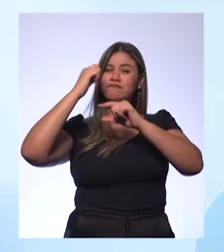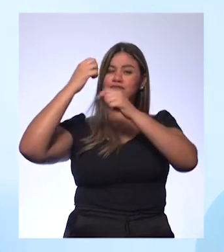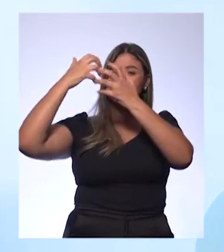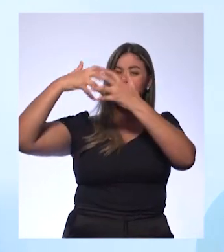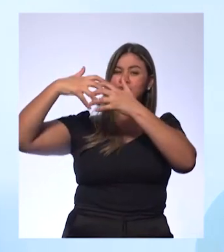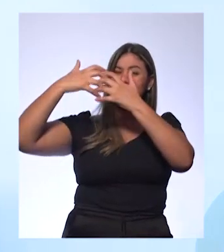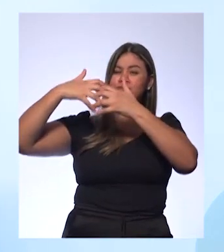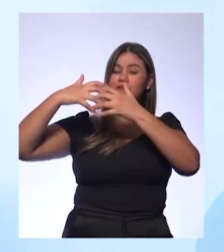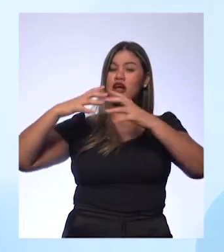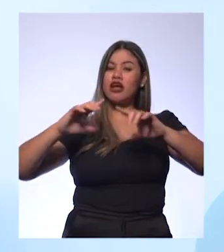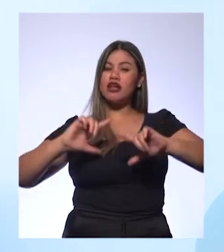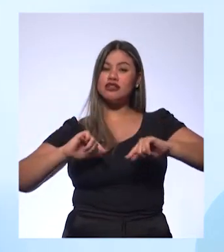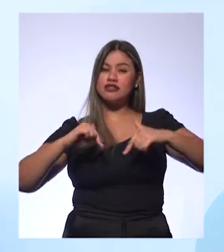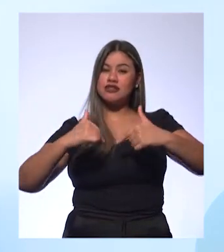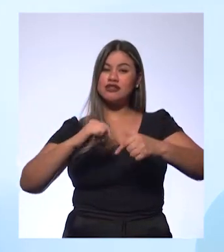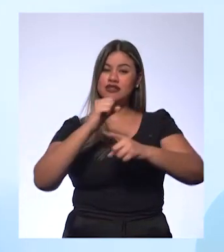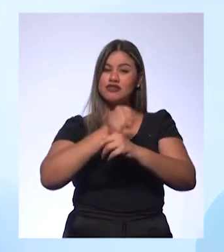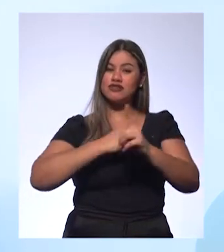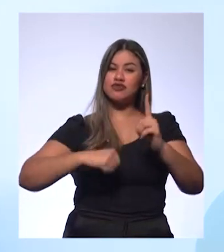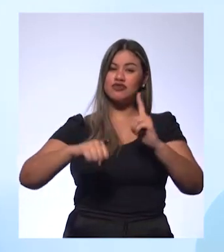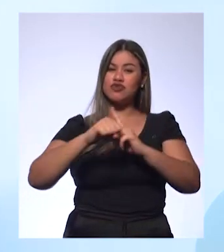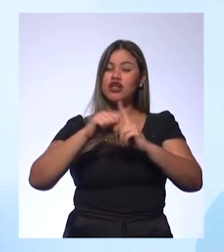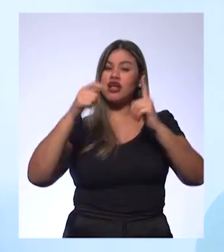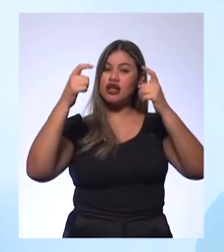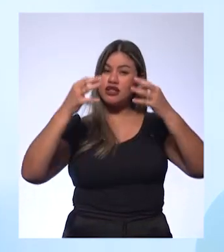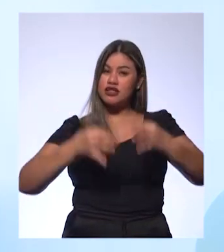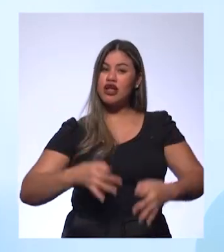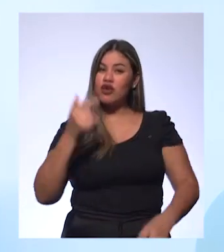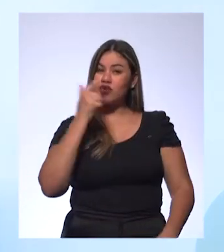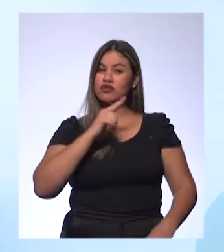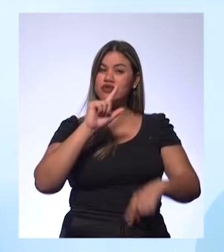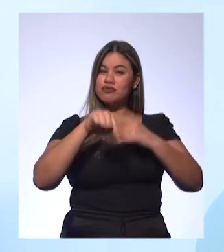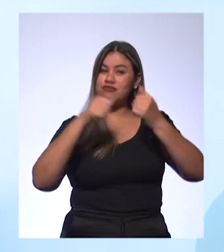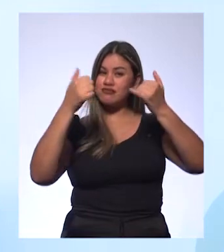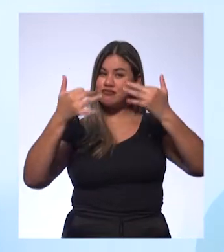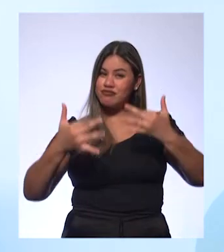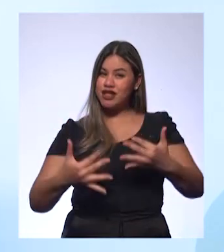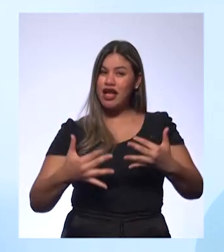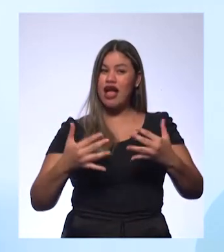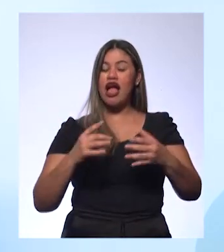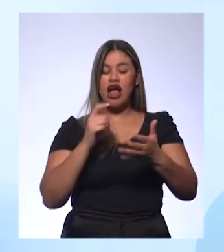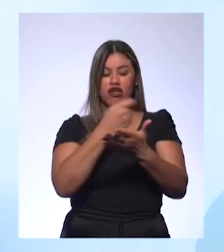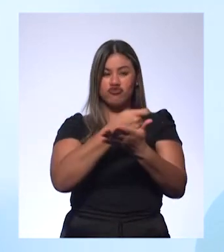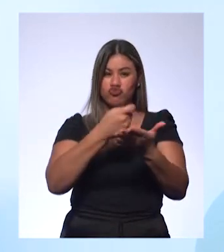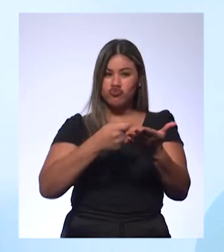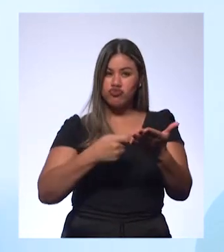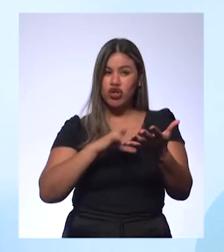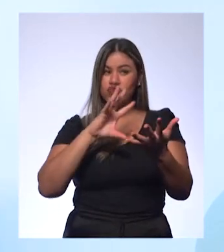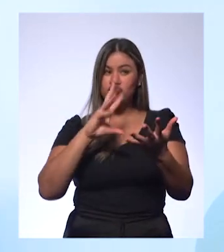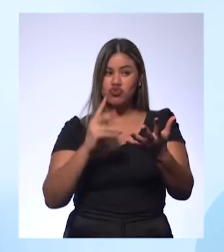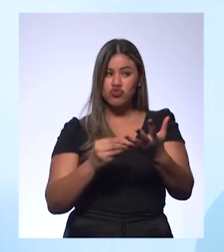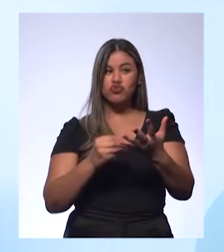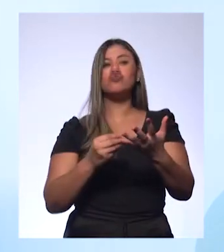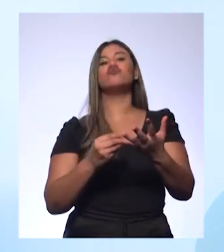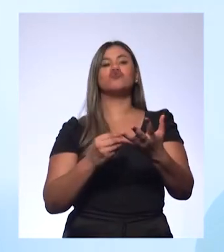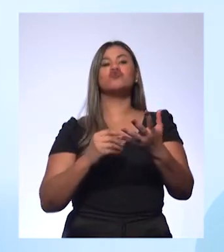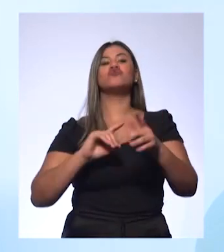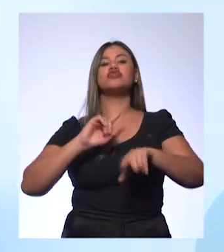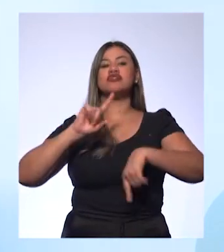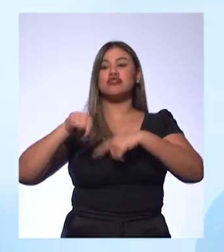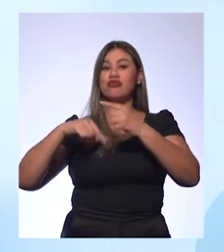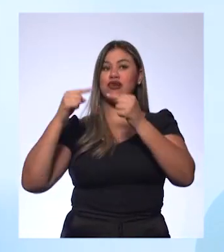a iniciativa social, dê certo. Depois ela vai voltar aqui para contar para a gente, ela vai anotar tudo que vocês falarem e ela